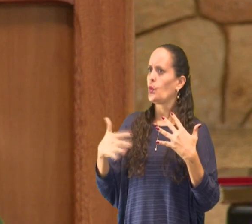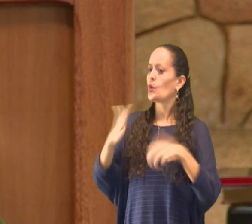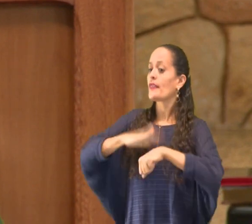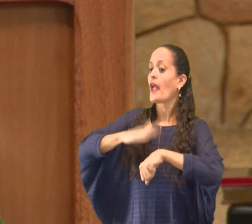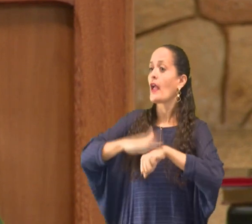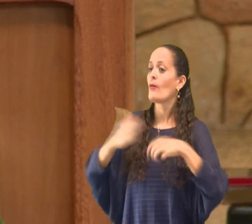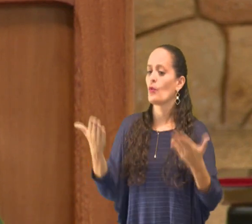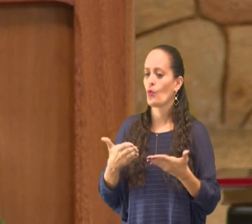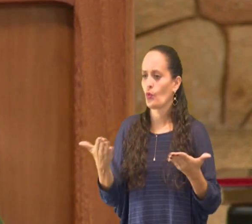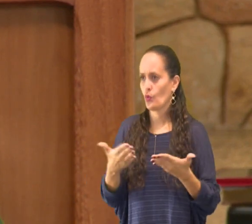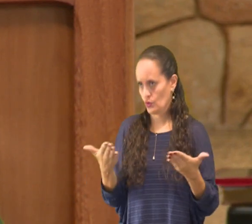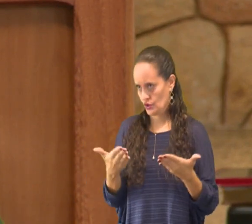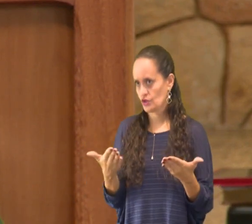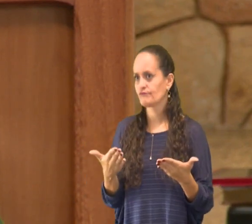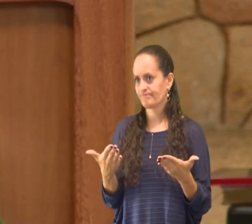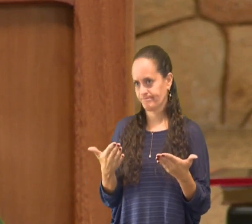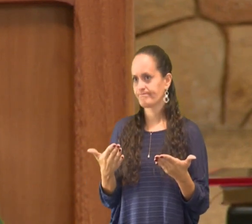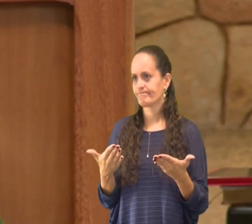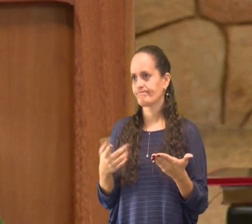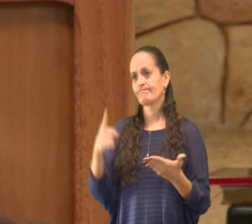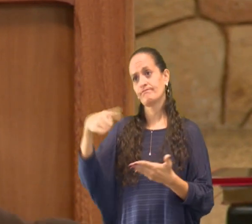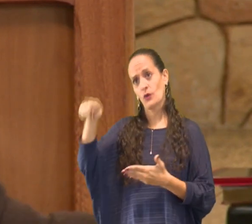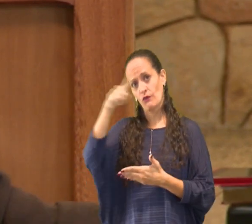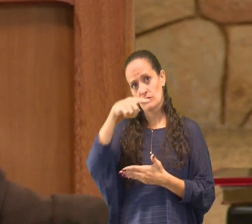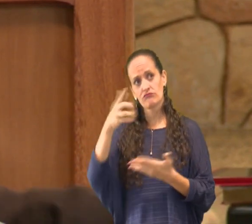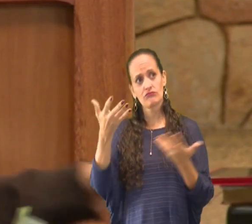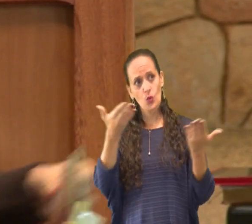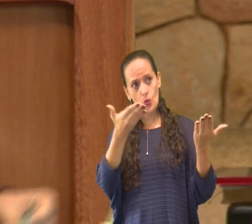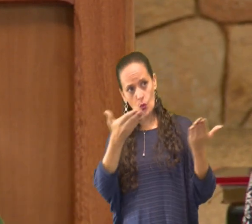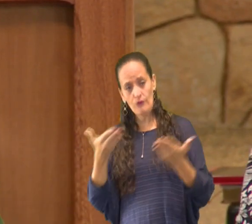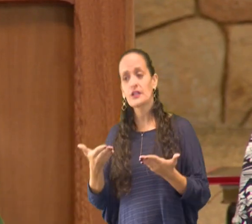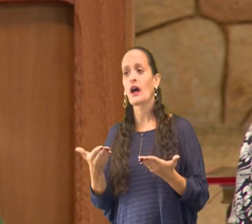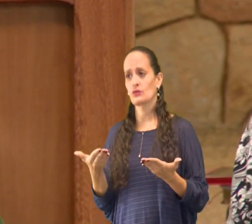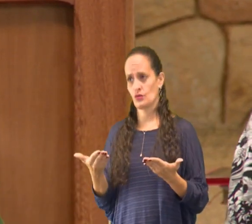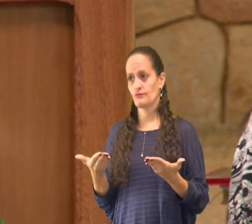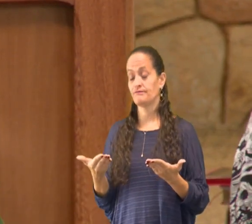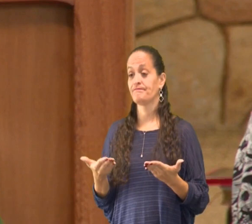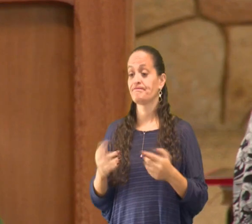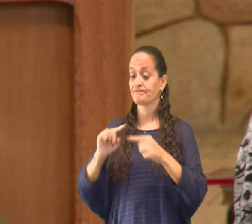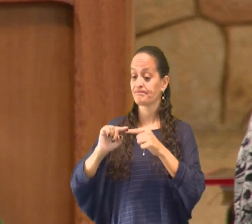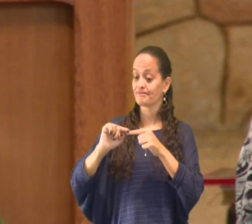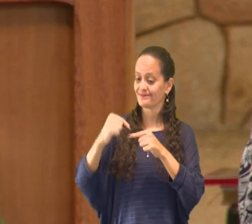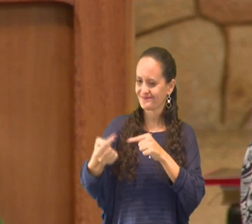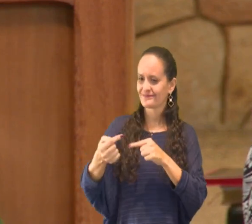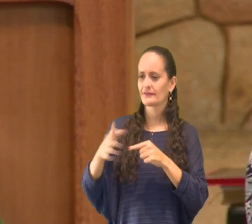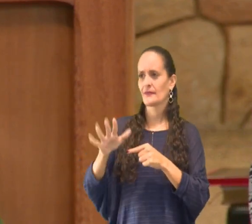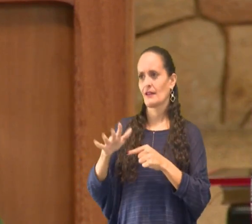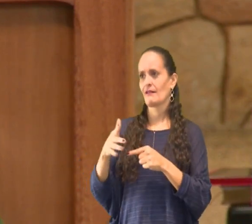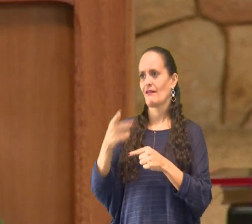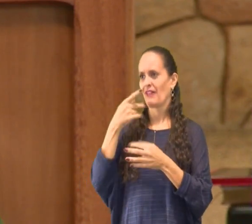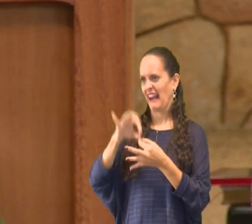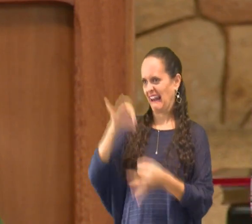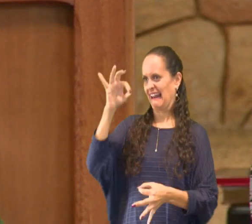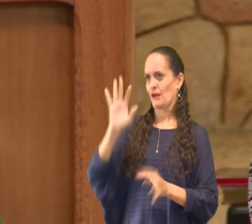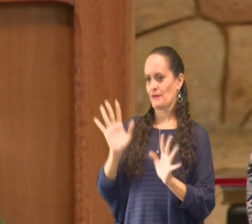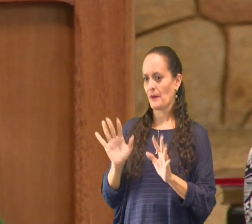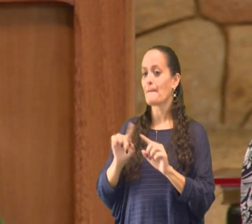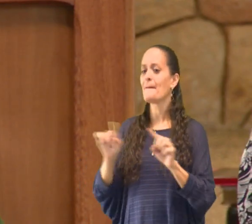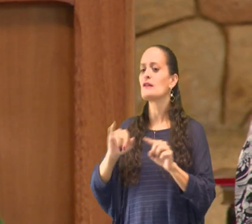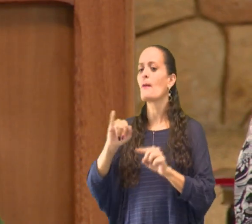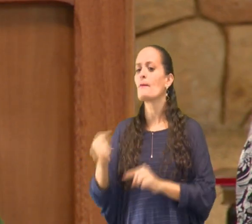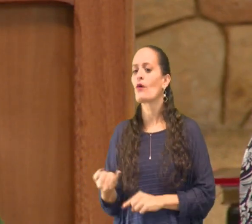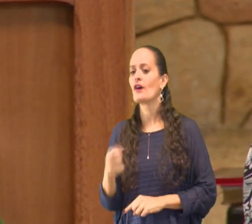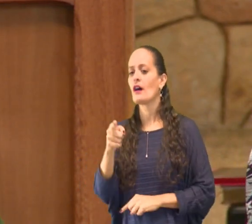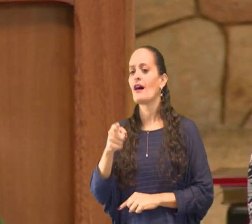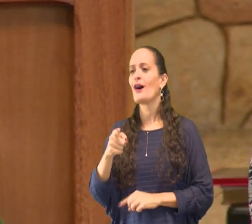contemporâneas. Então, os irmãos estão convidados. E, próxima sequência, não vou deixar de aproveitar